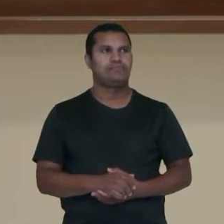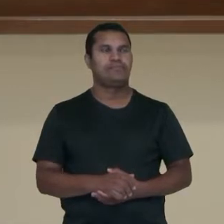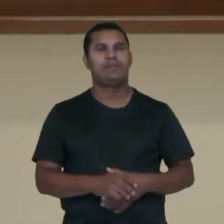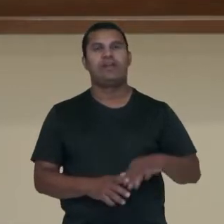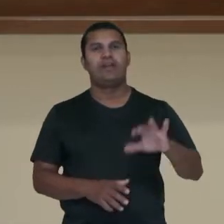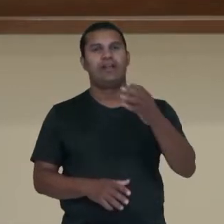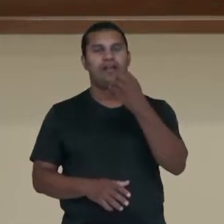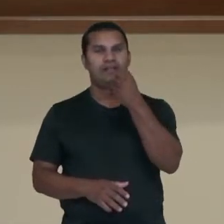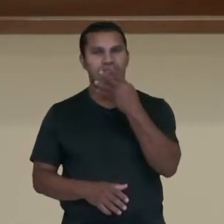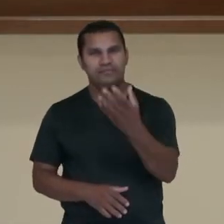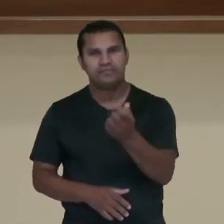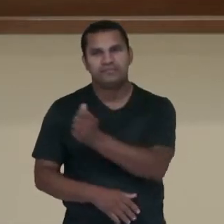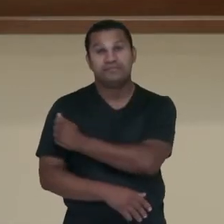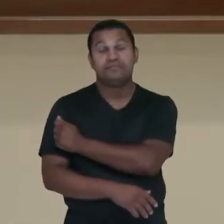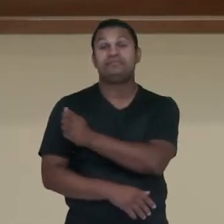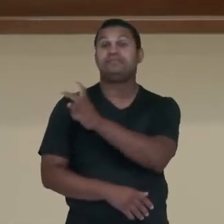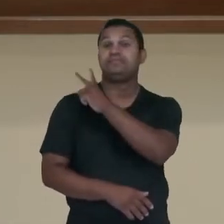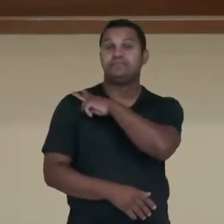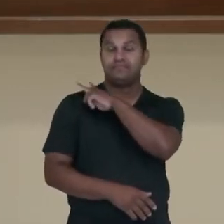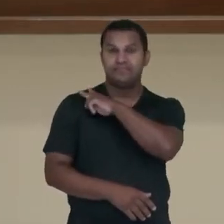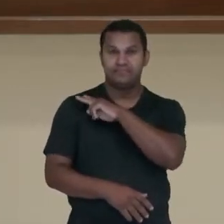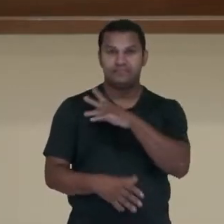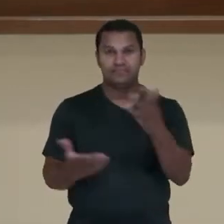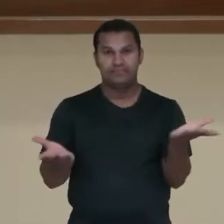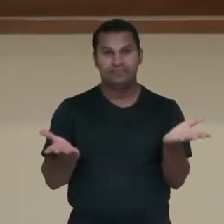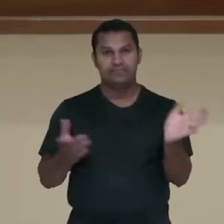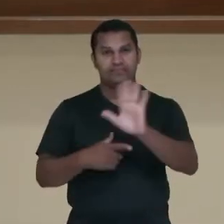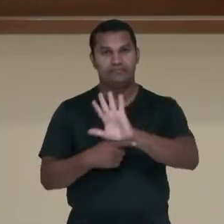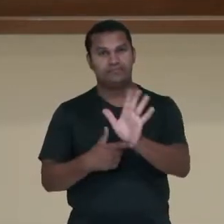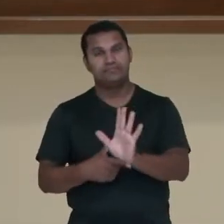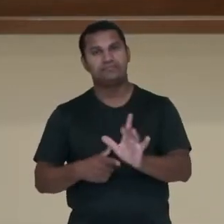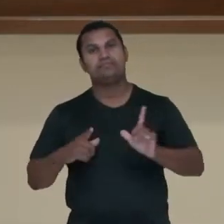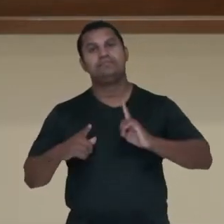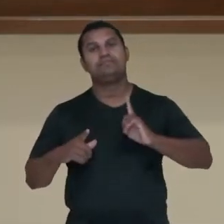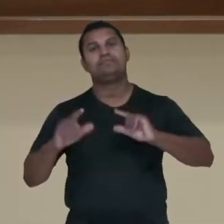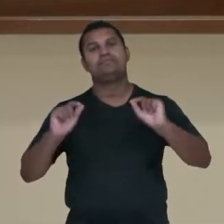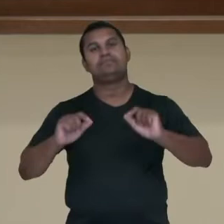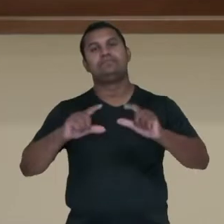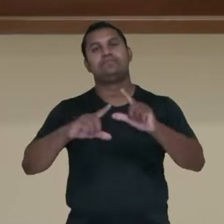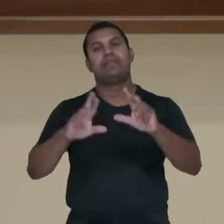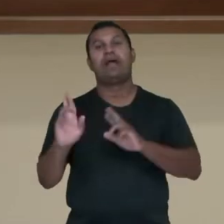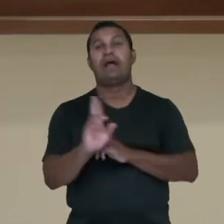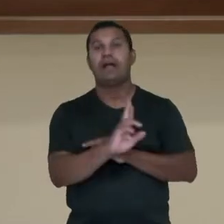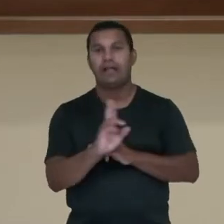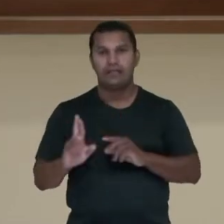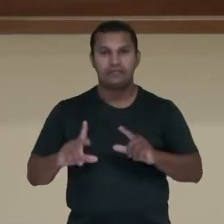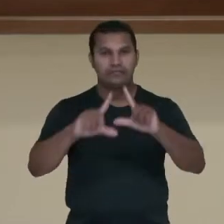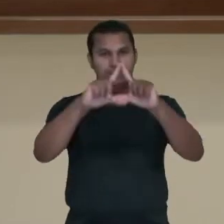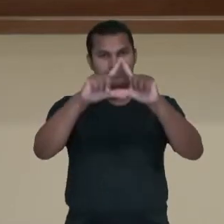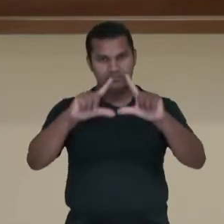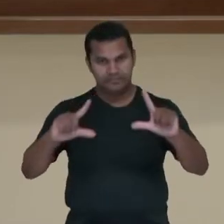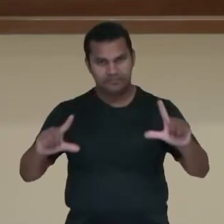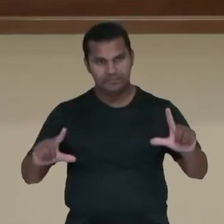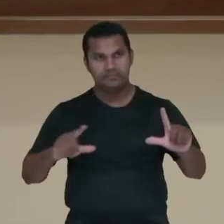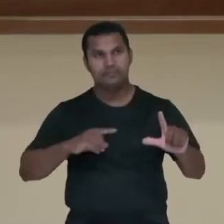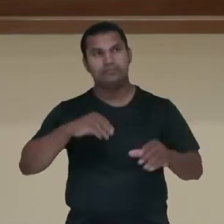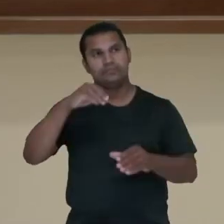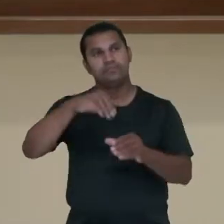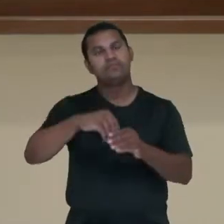Olá, estudantes da segunda série. Neste vídeo vamos falar sobre relações trigonométricas no triângulo retângulo. Acompanhe